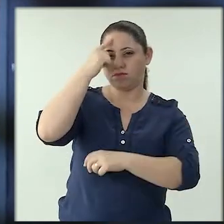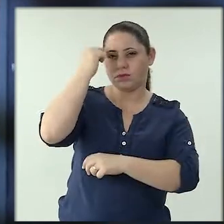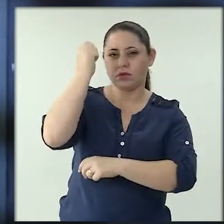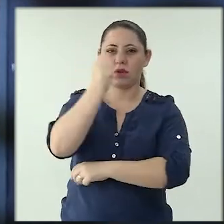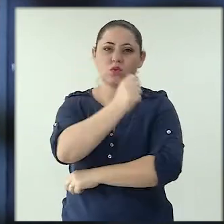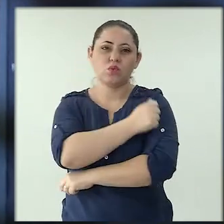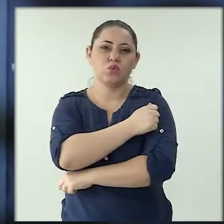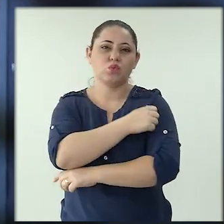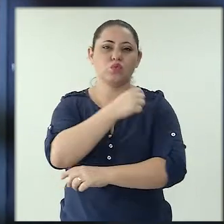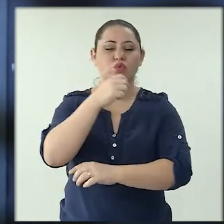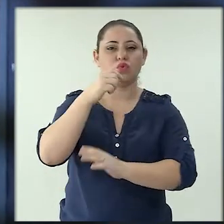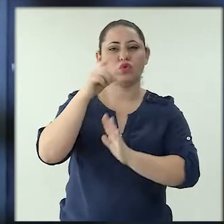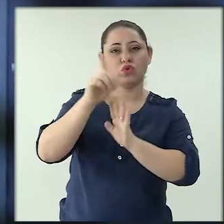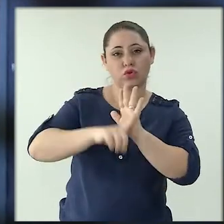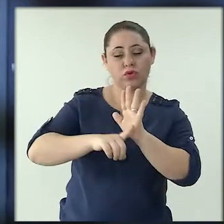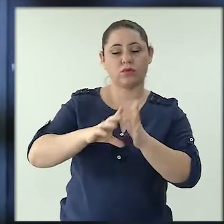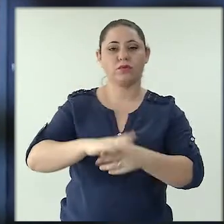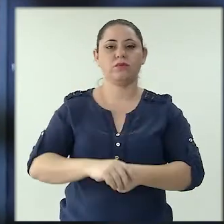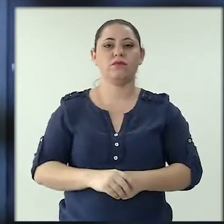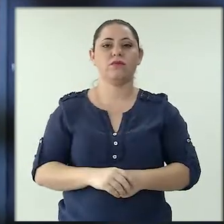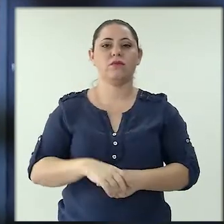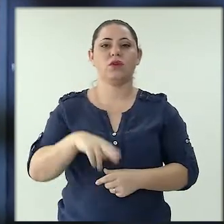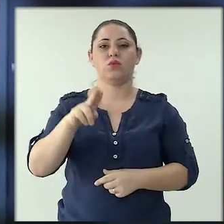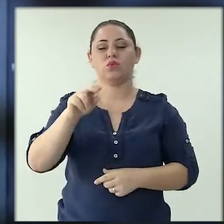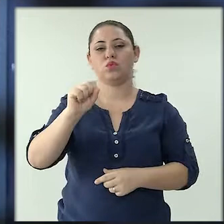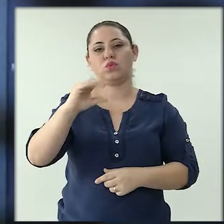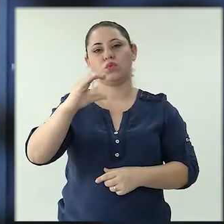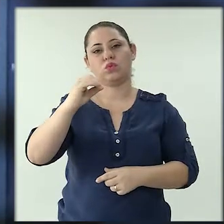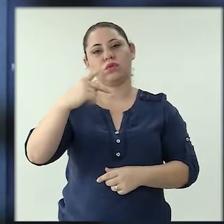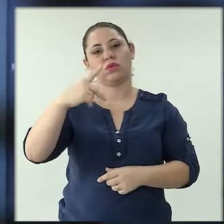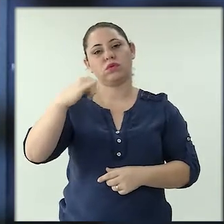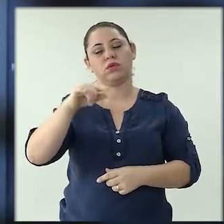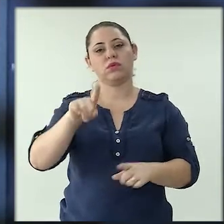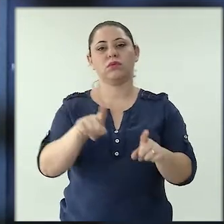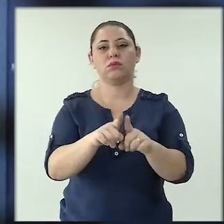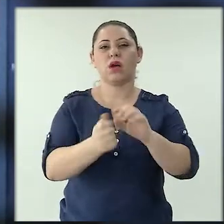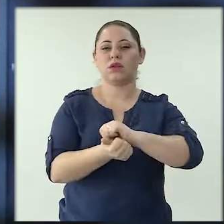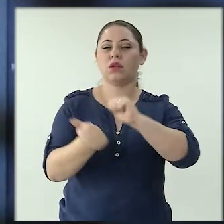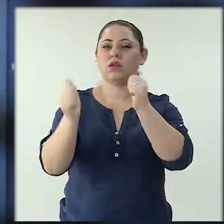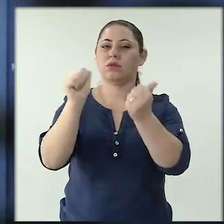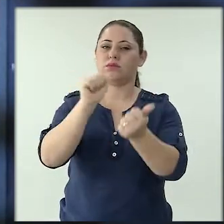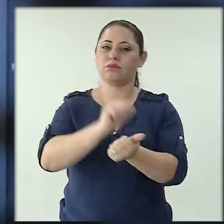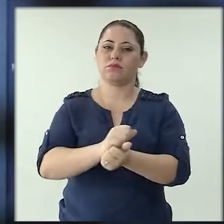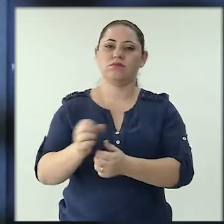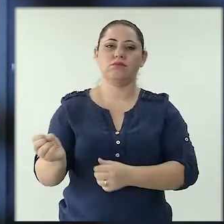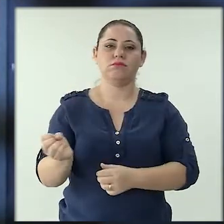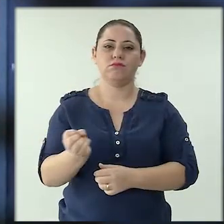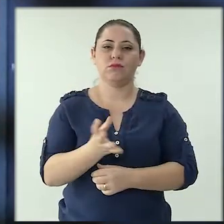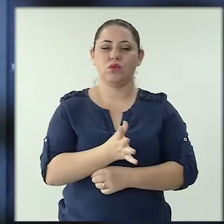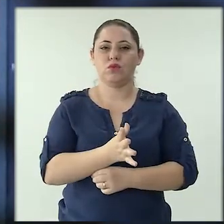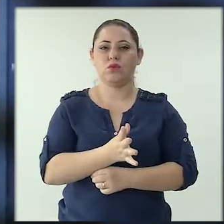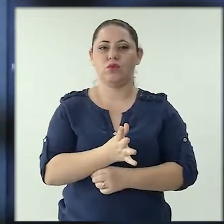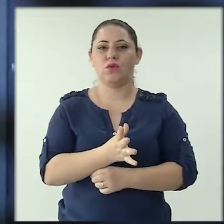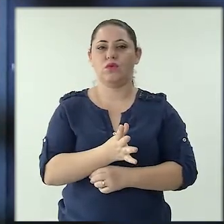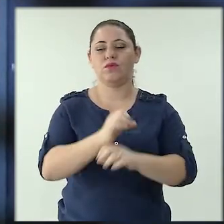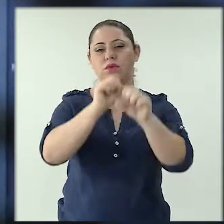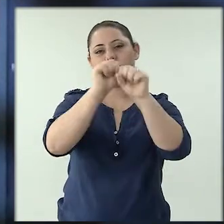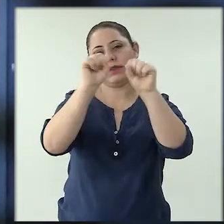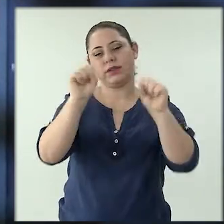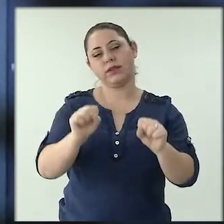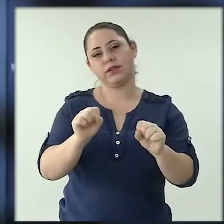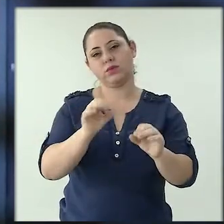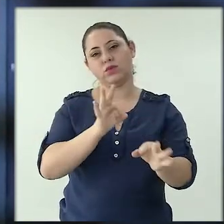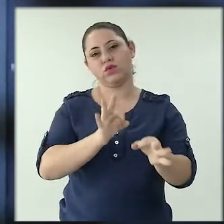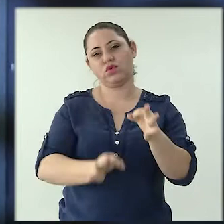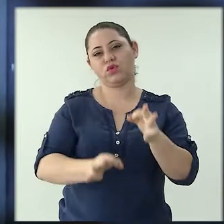universitário de direito. O uso capião que também está se adaptando ao novo formato do sistema